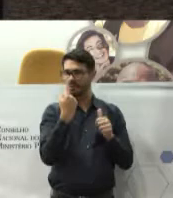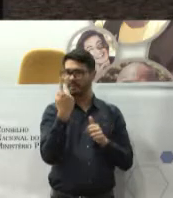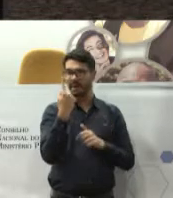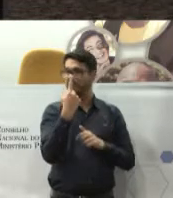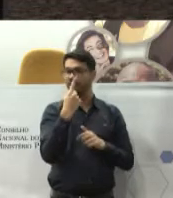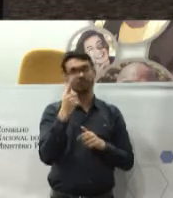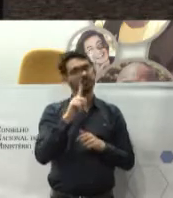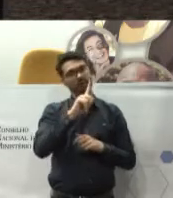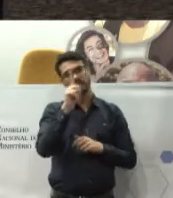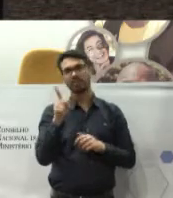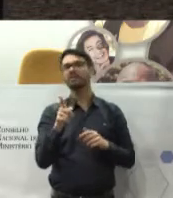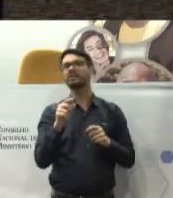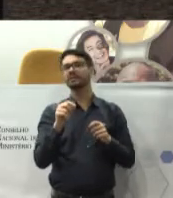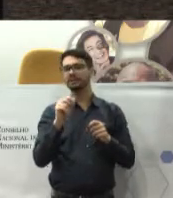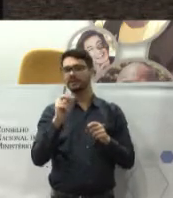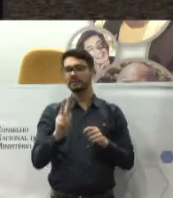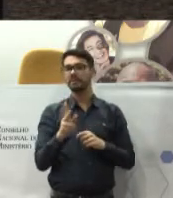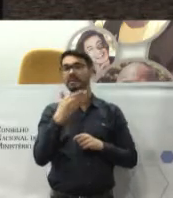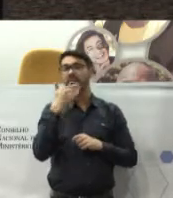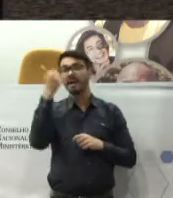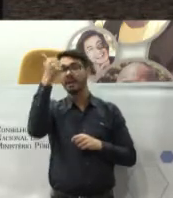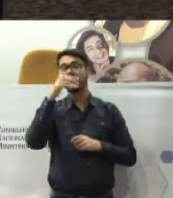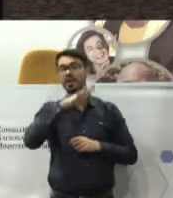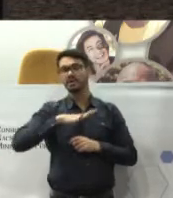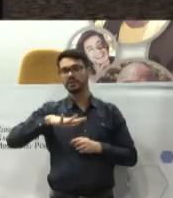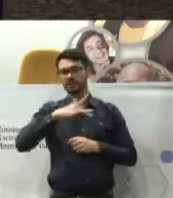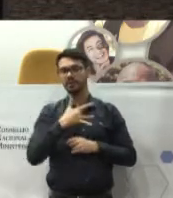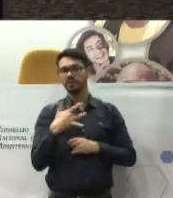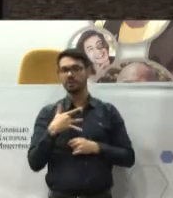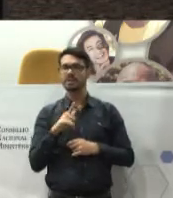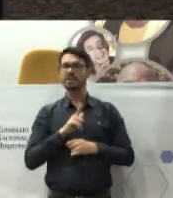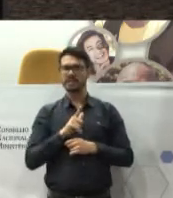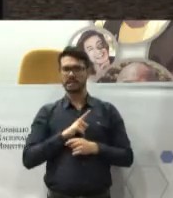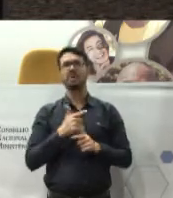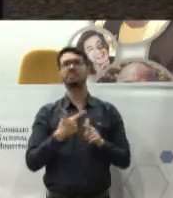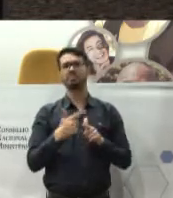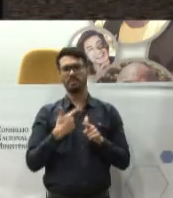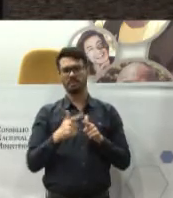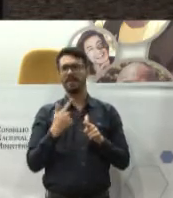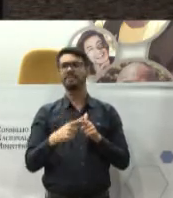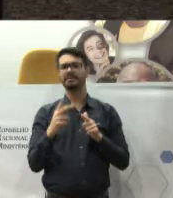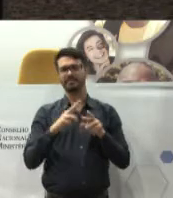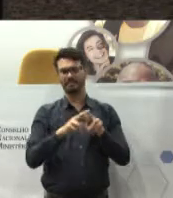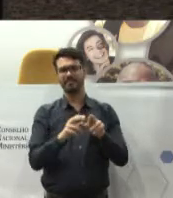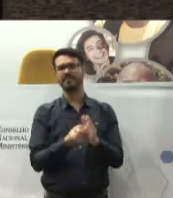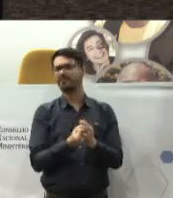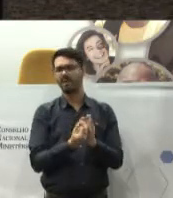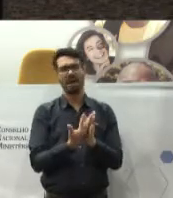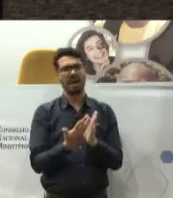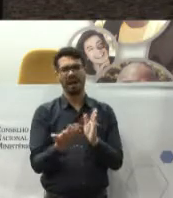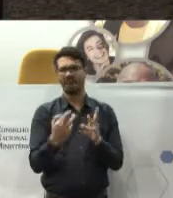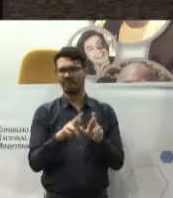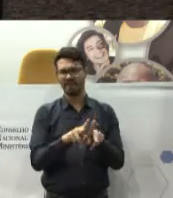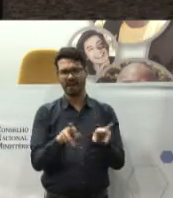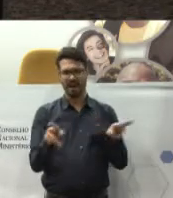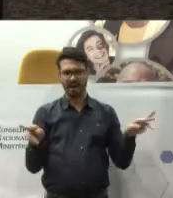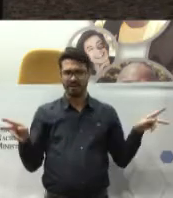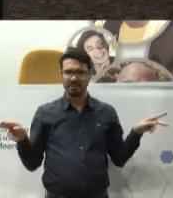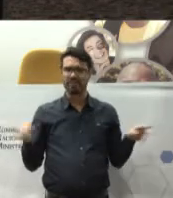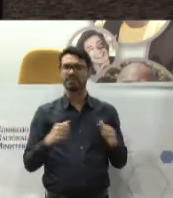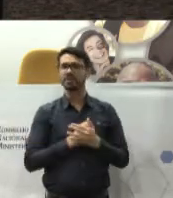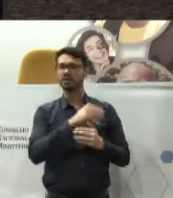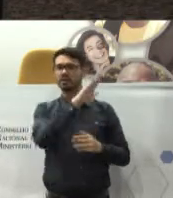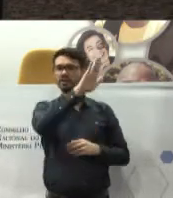saúde no âmbito do Ministério Público. Mas percebemos isso e temos programas diretos em curso normal,